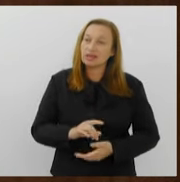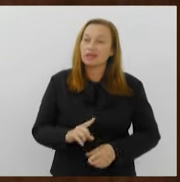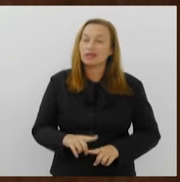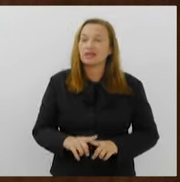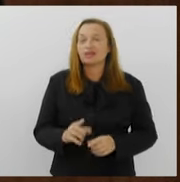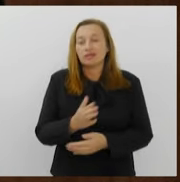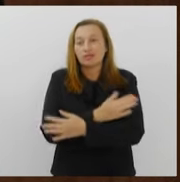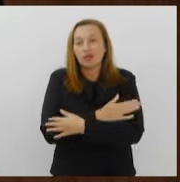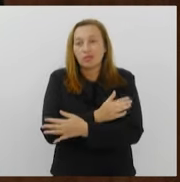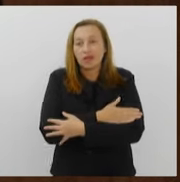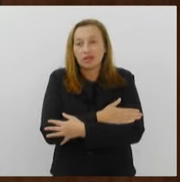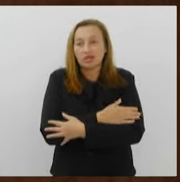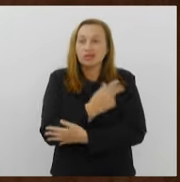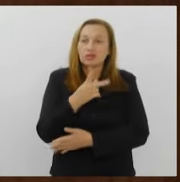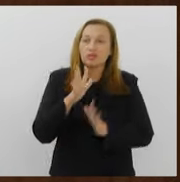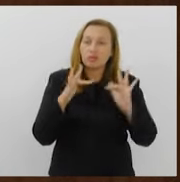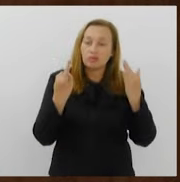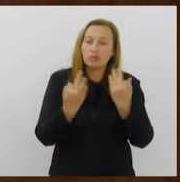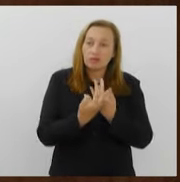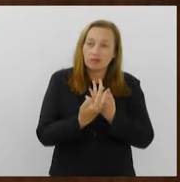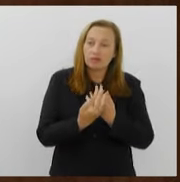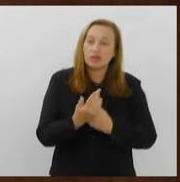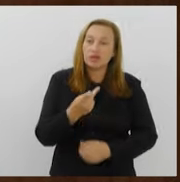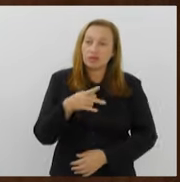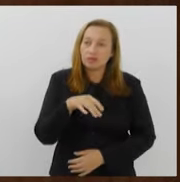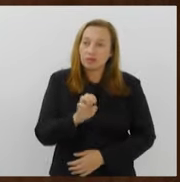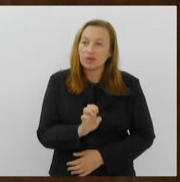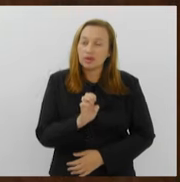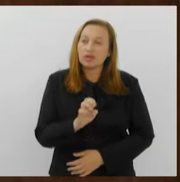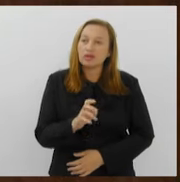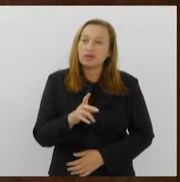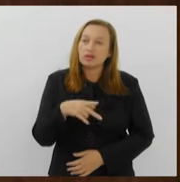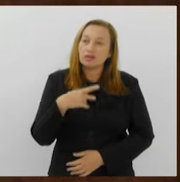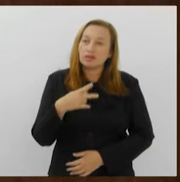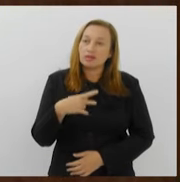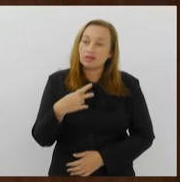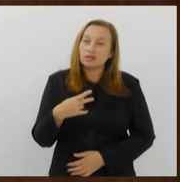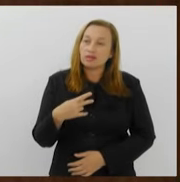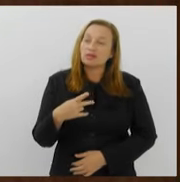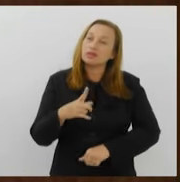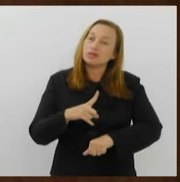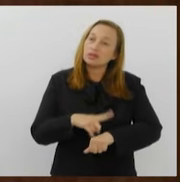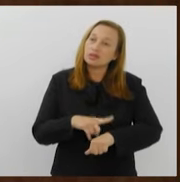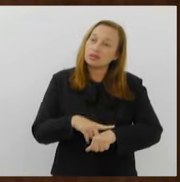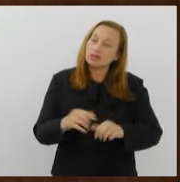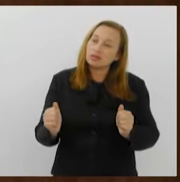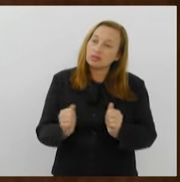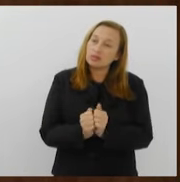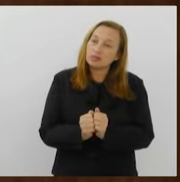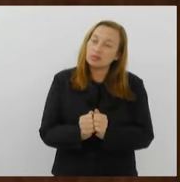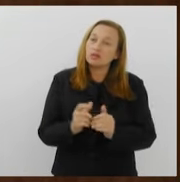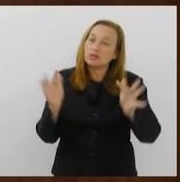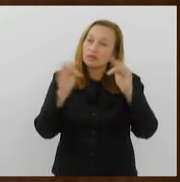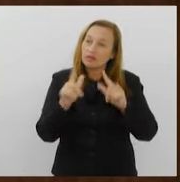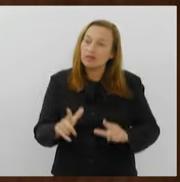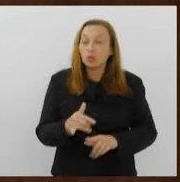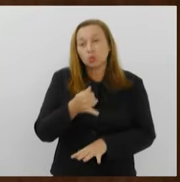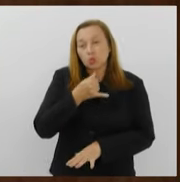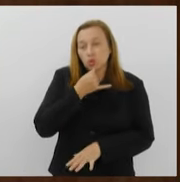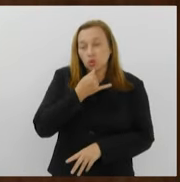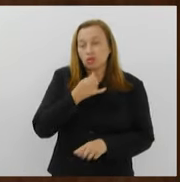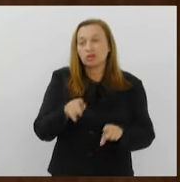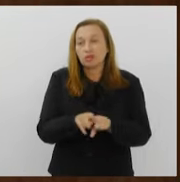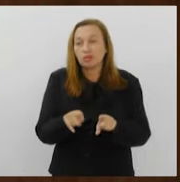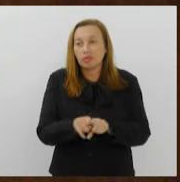aqui meu abraço, leve meu abraço à sua mãe, à sua família, né? E dizer que participar desse momento, ao mesmo tempo, fico feliz e fico triste,